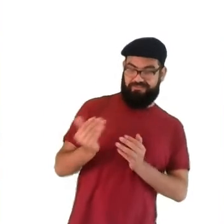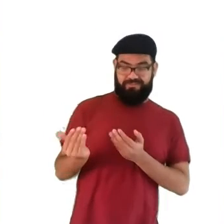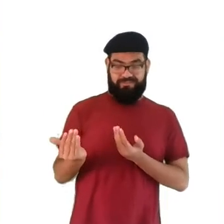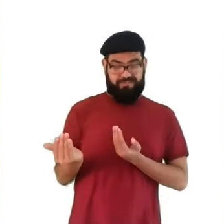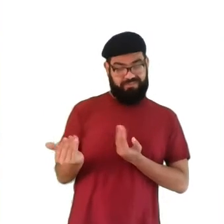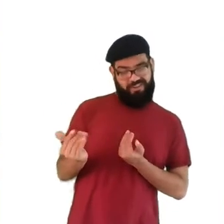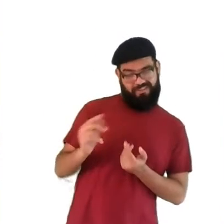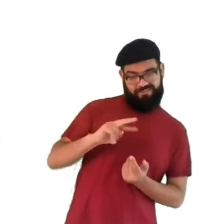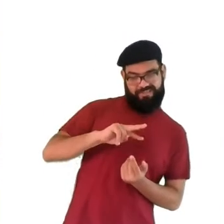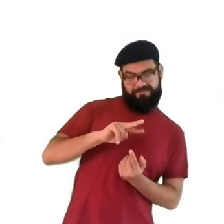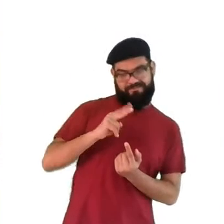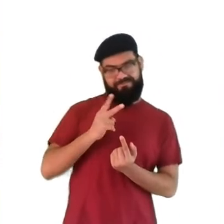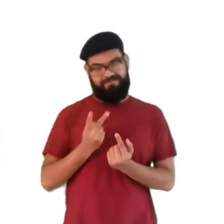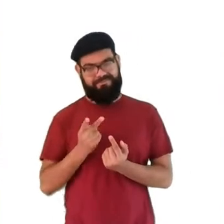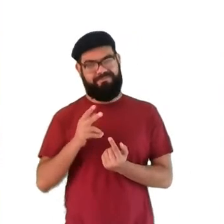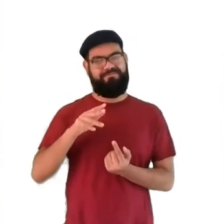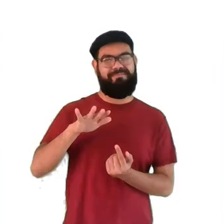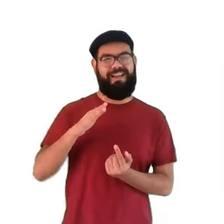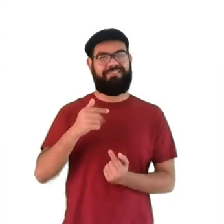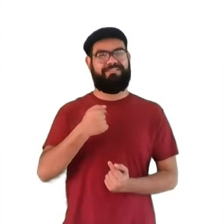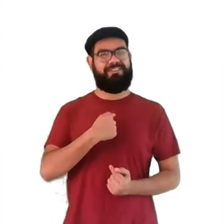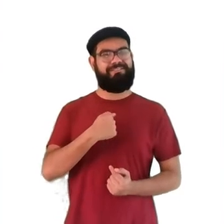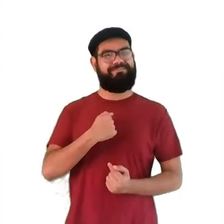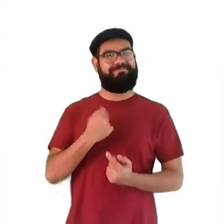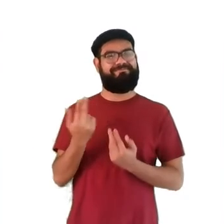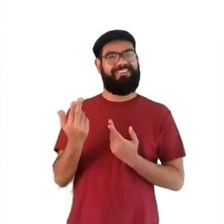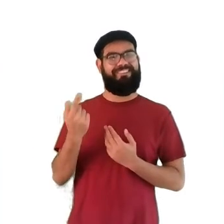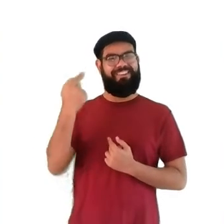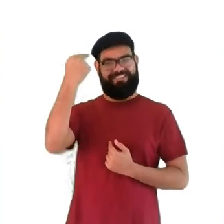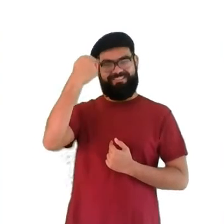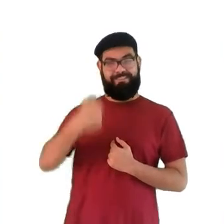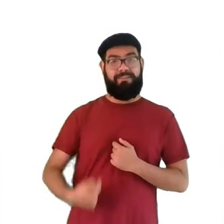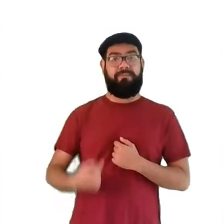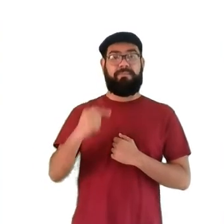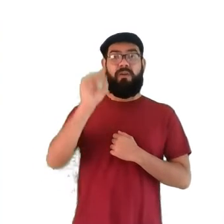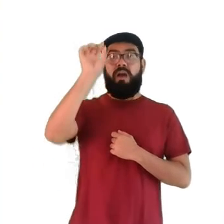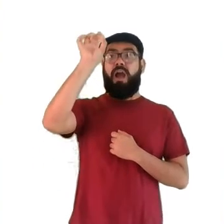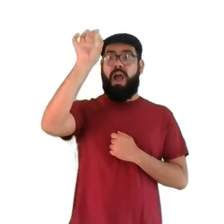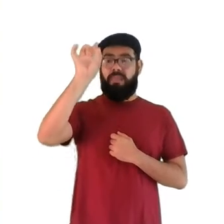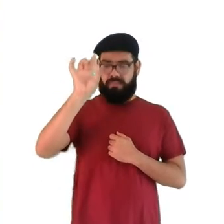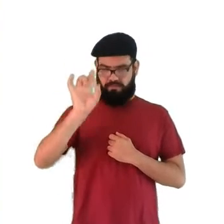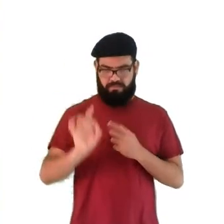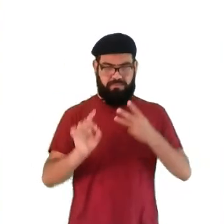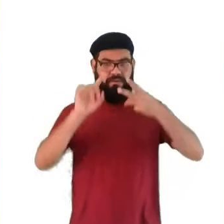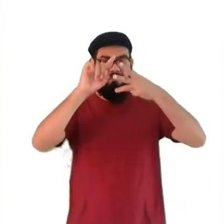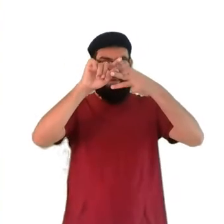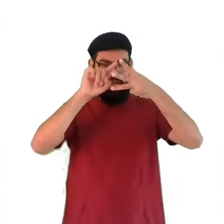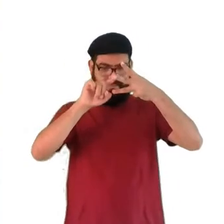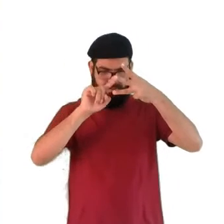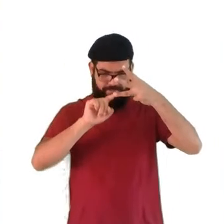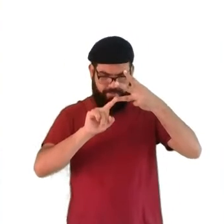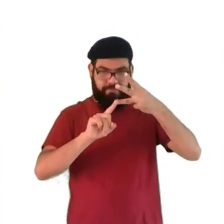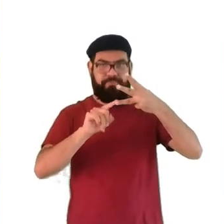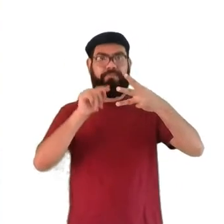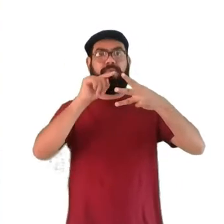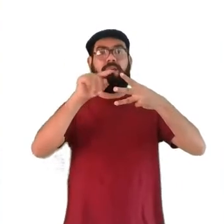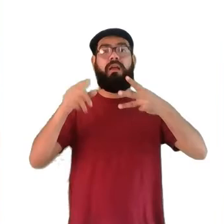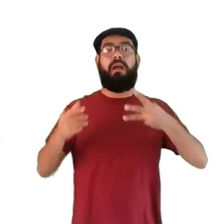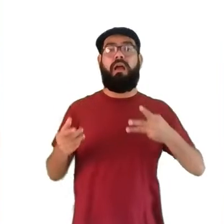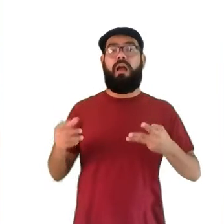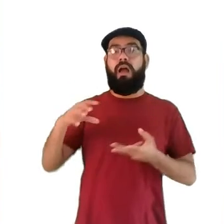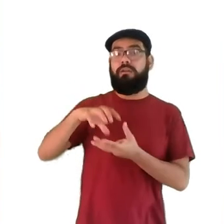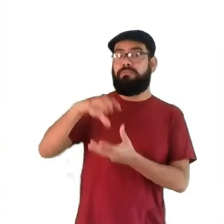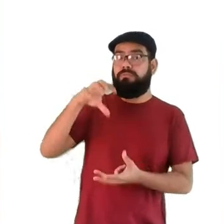adulto médio, tá? Então, cada uma dessas etapas da nossa vida, ou seja, da vida adulta, vai ter suas